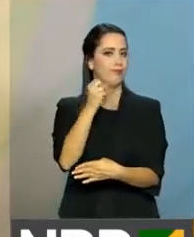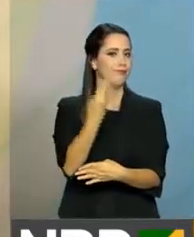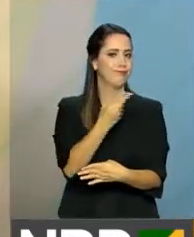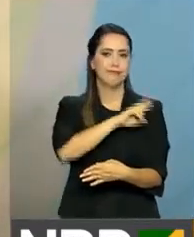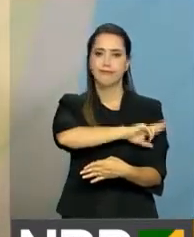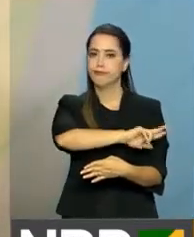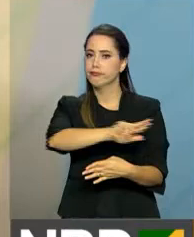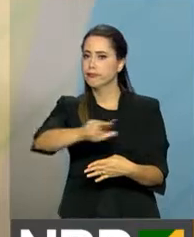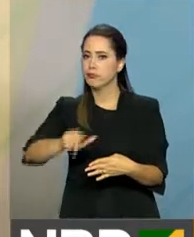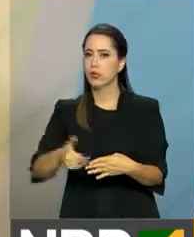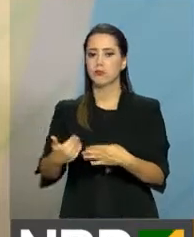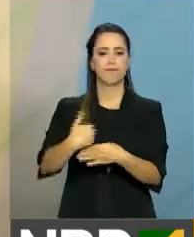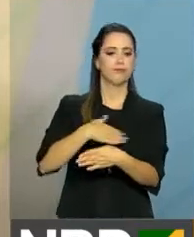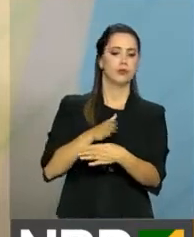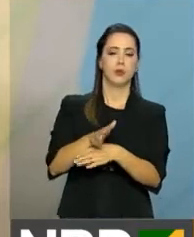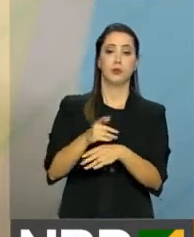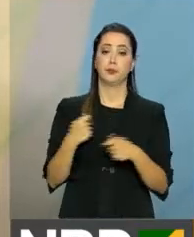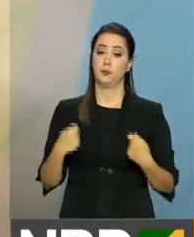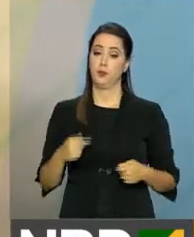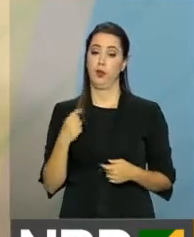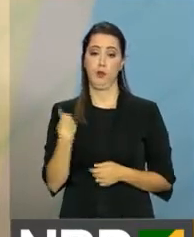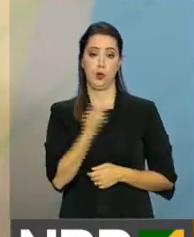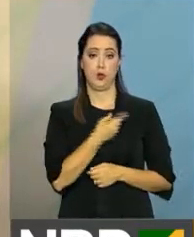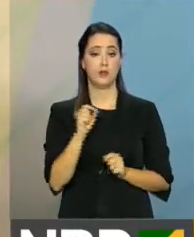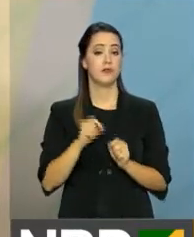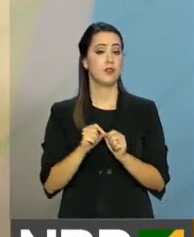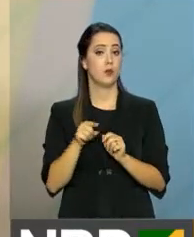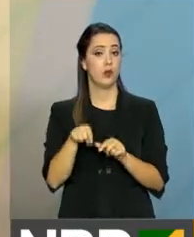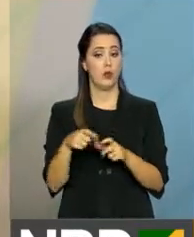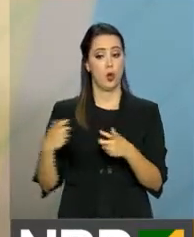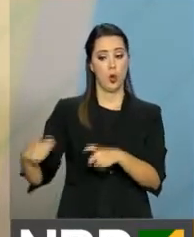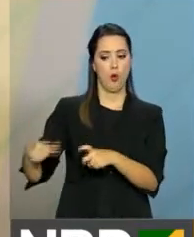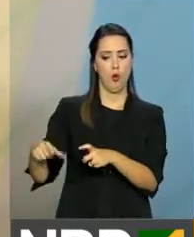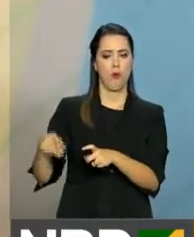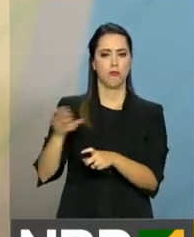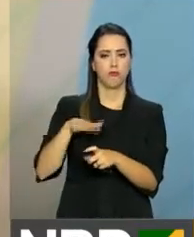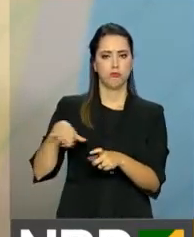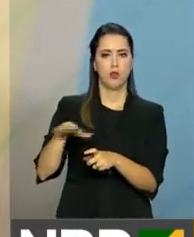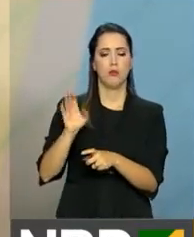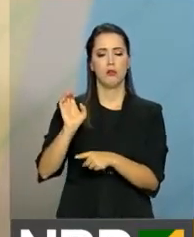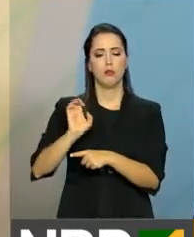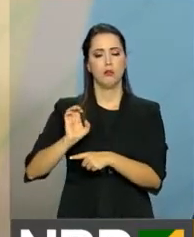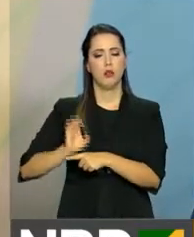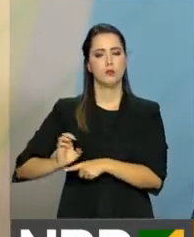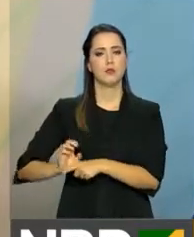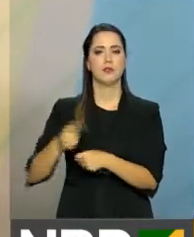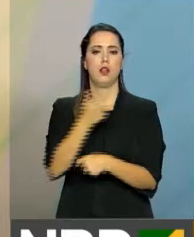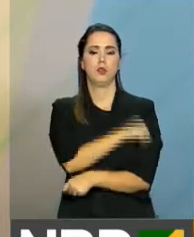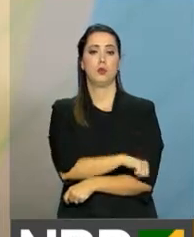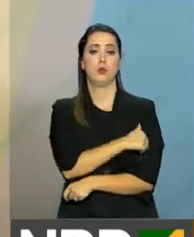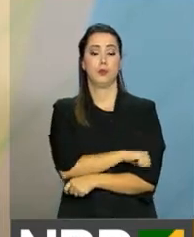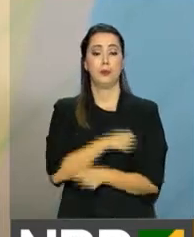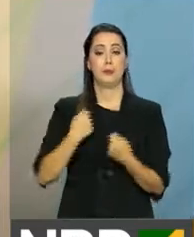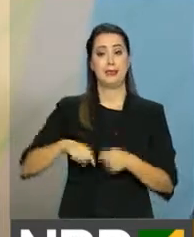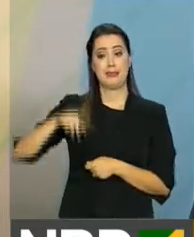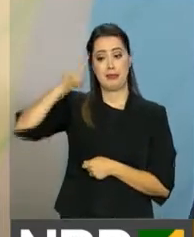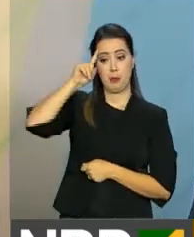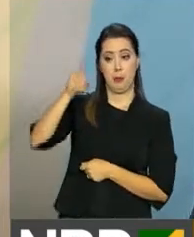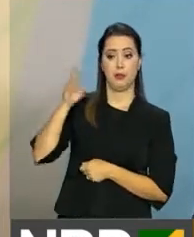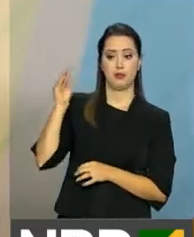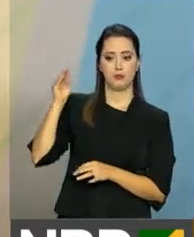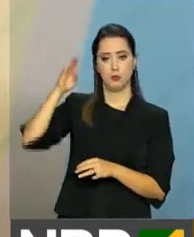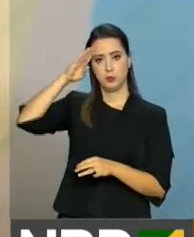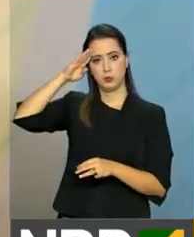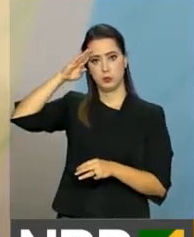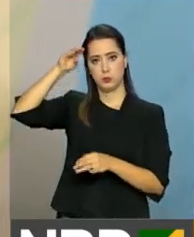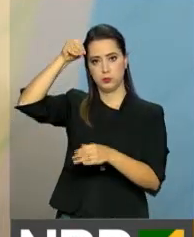nós decretamos uma intervenção nestas áreas determinadas do rio de janeiro e foi manter uma intervenção que chama de